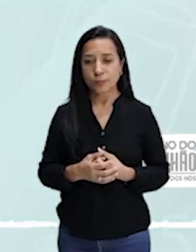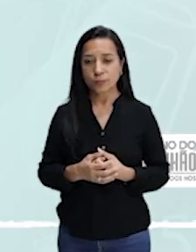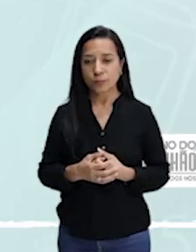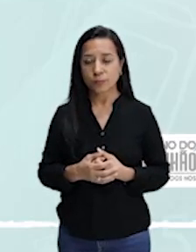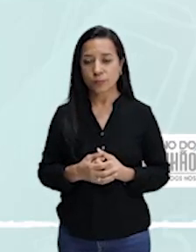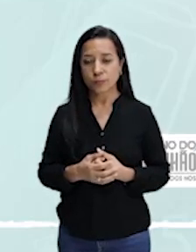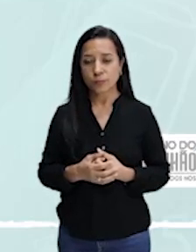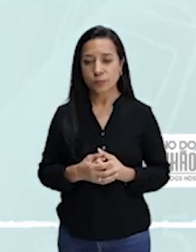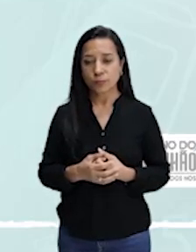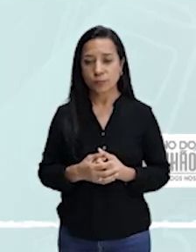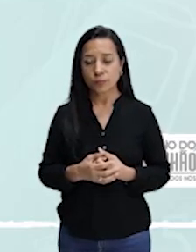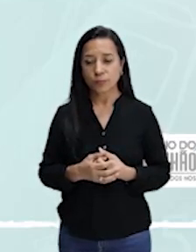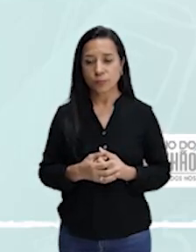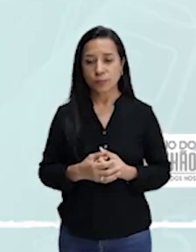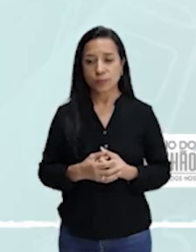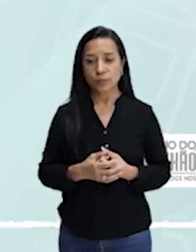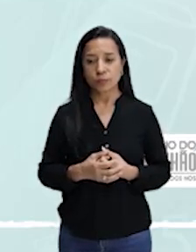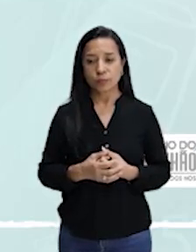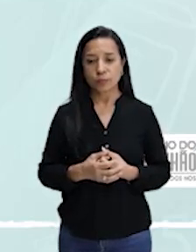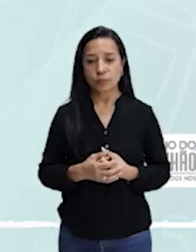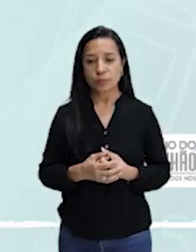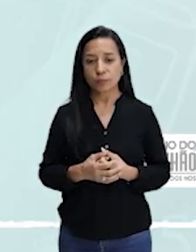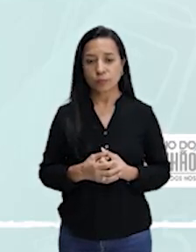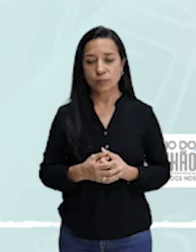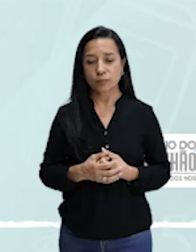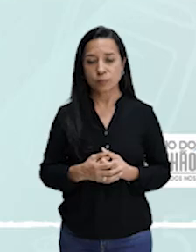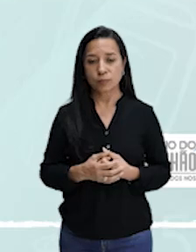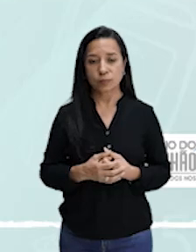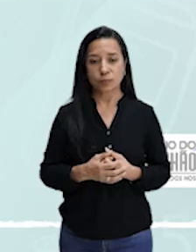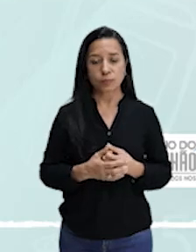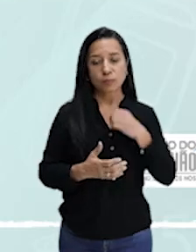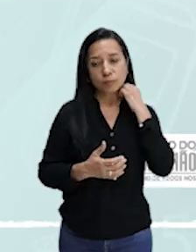de 0,35 amperes